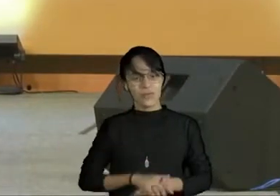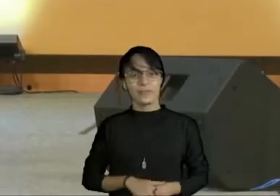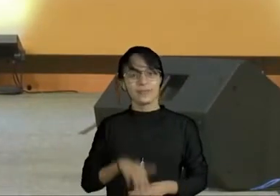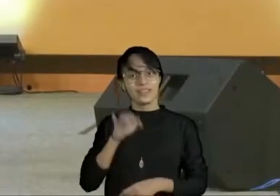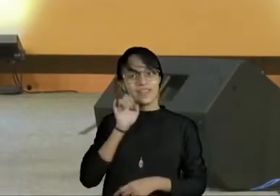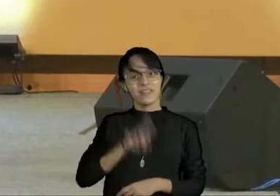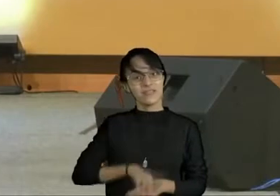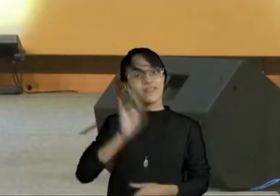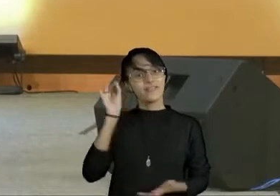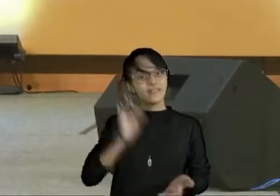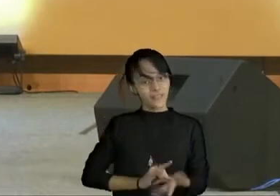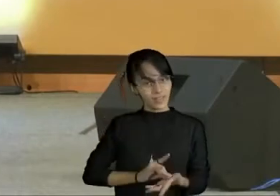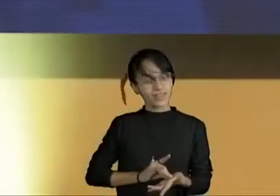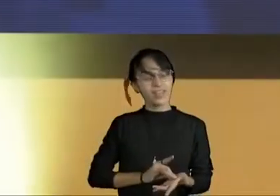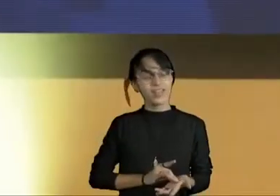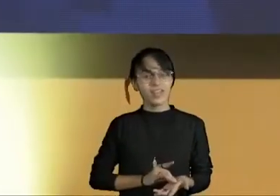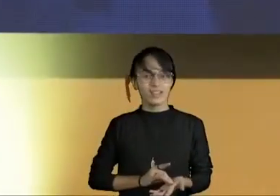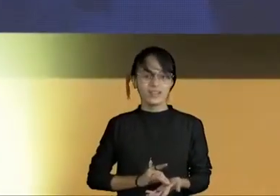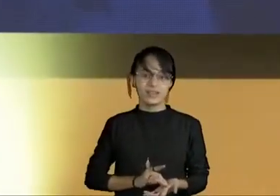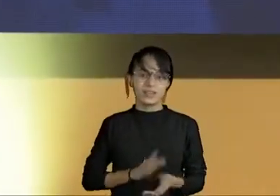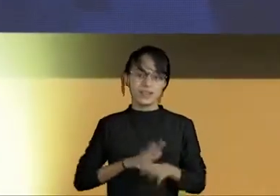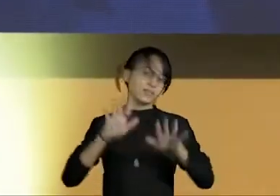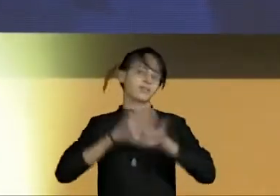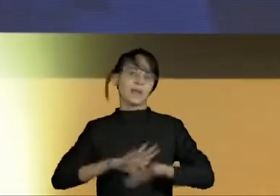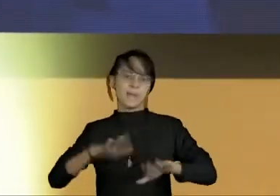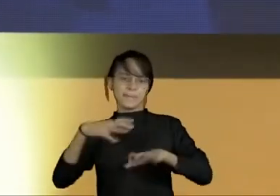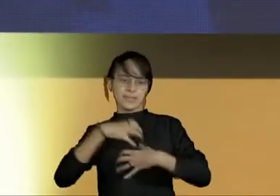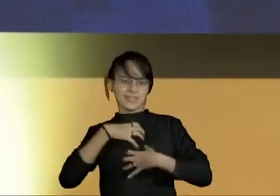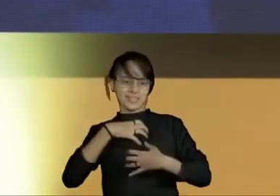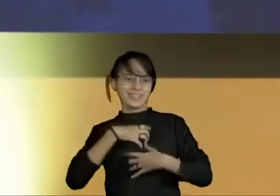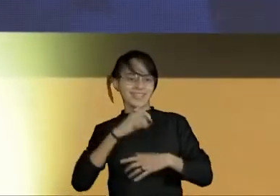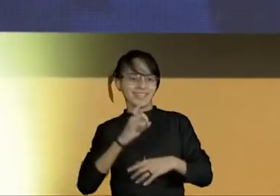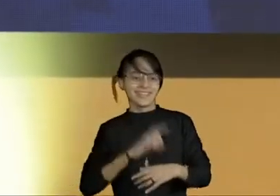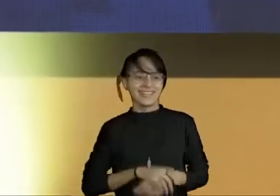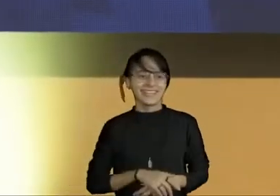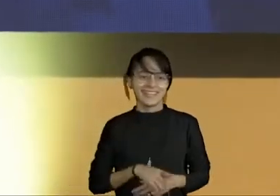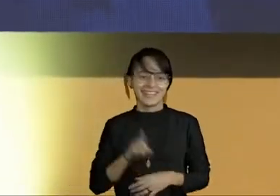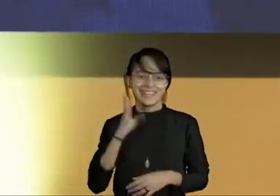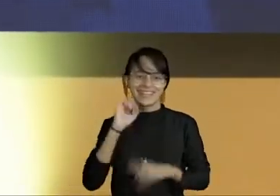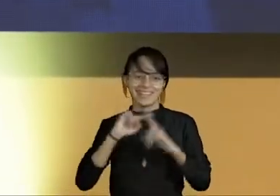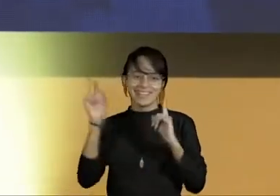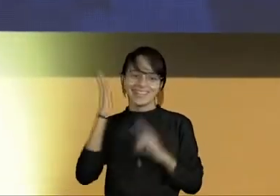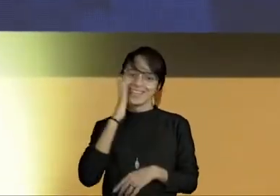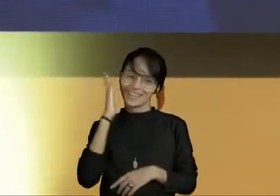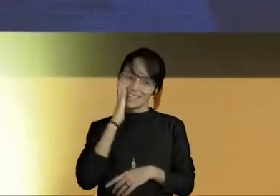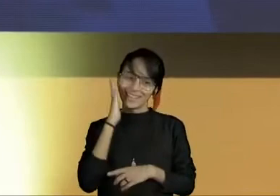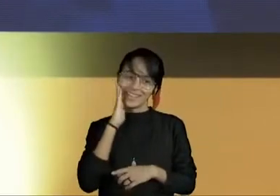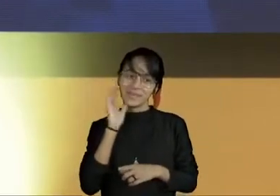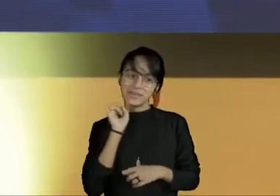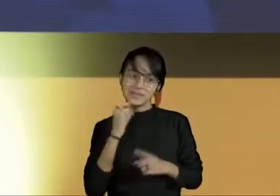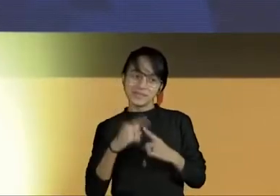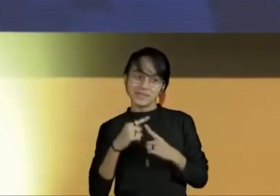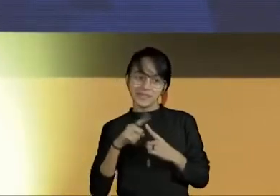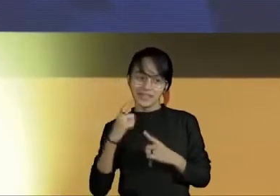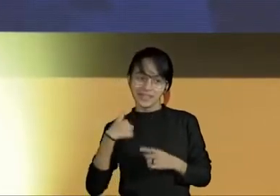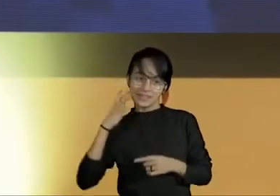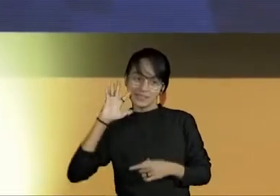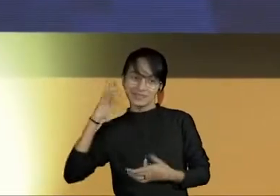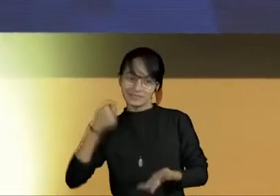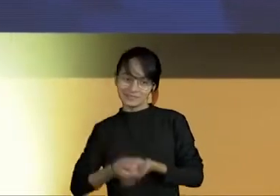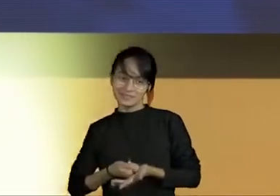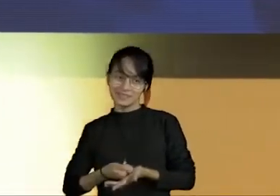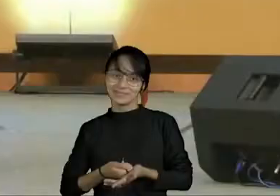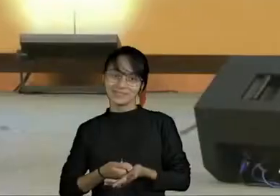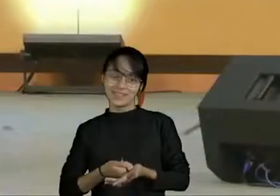fé verdadeira não está baseada no sentir, está baseada no saber. Porque se eu tomo decisões, ou